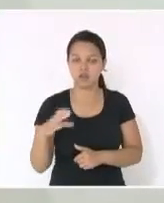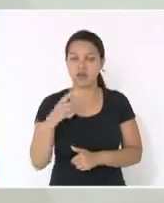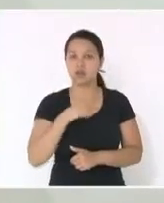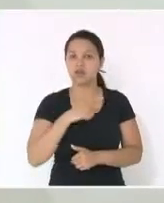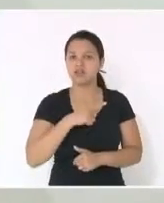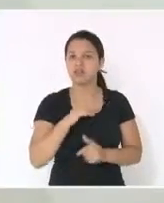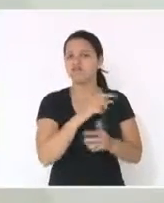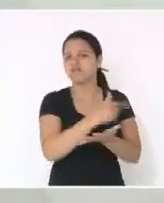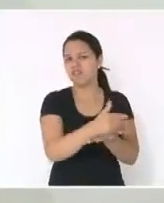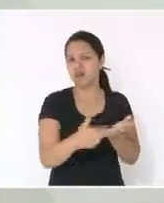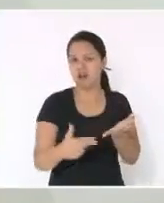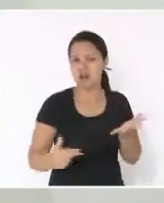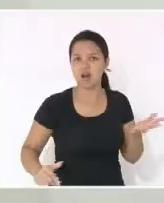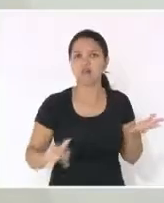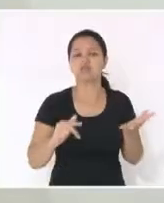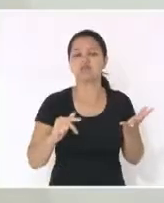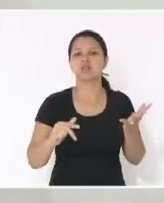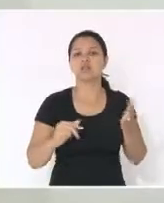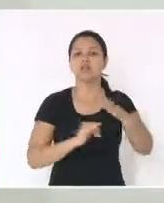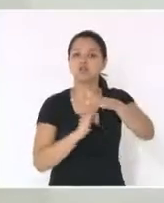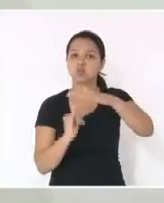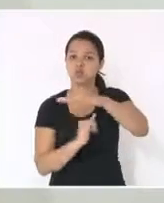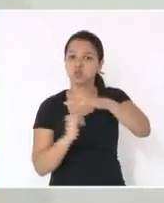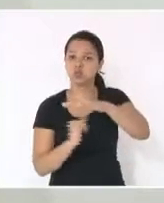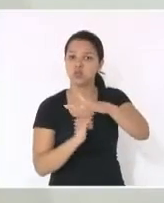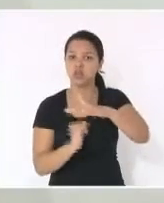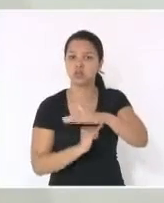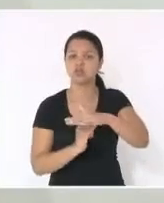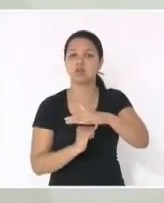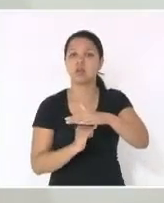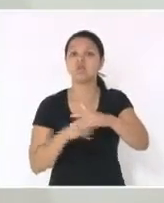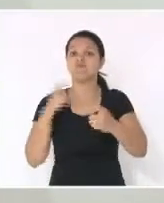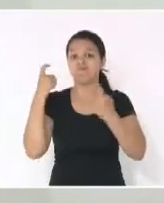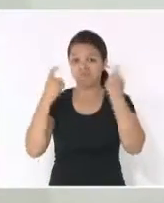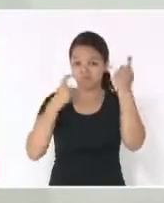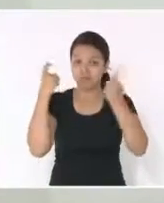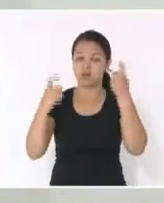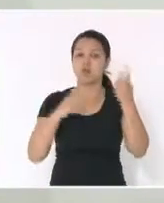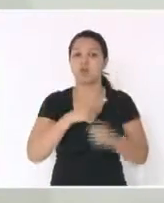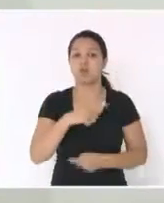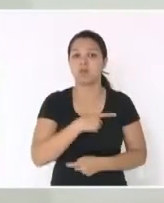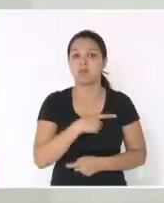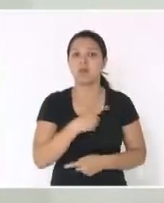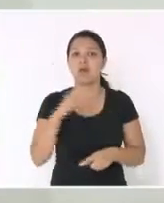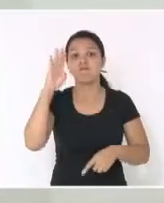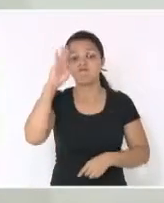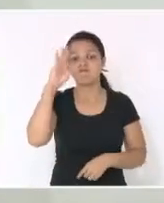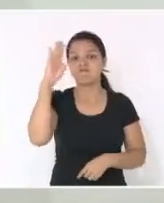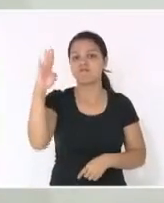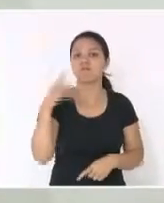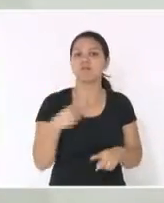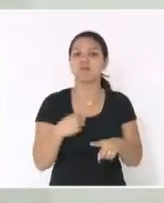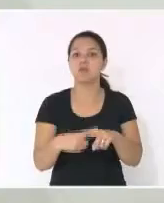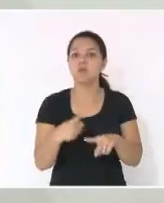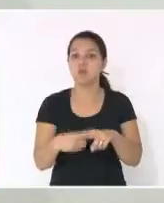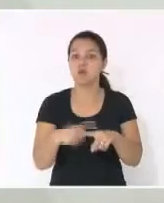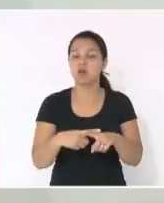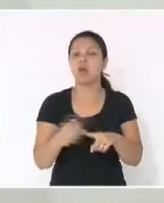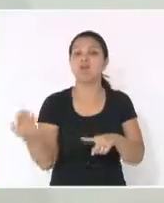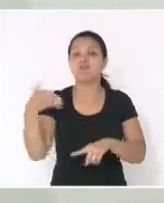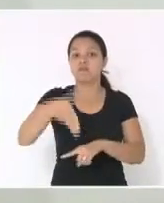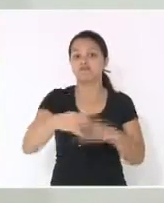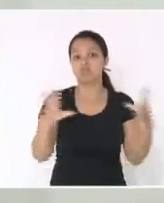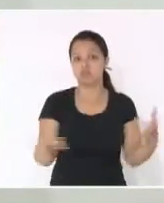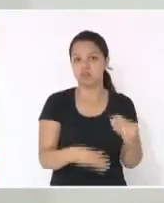e essa legislação preocupa a todos nós principalmente porque ela veio pra cá numa medida provisória precisa